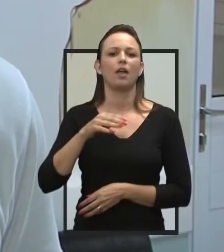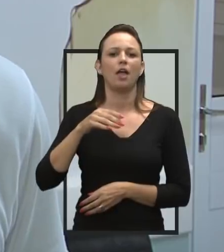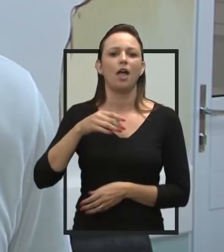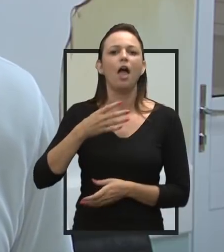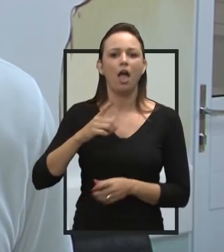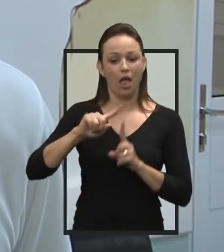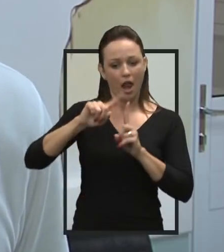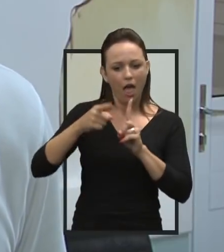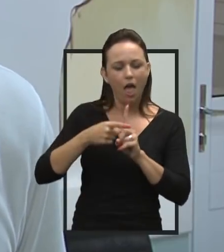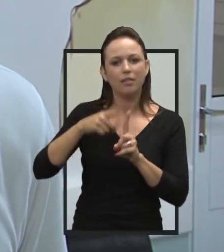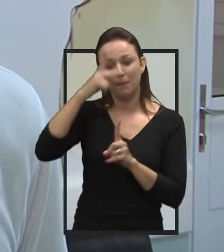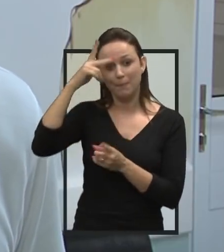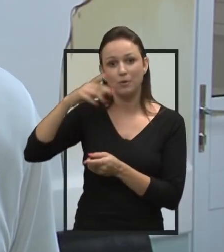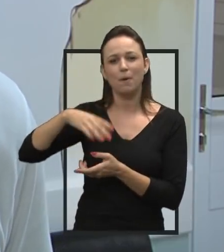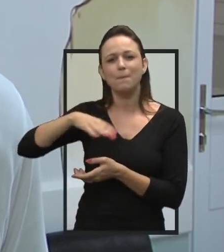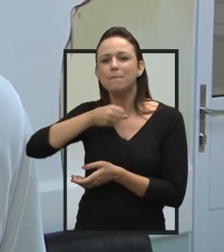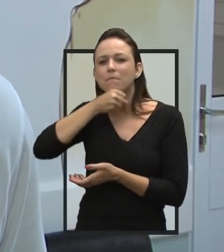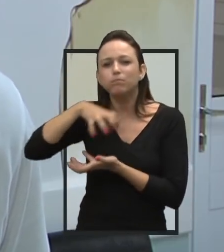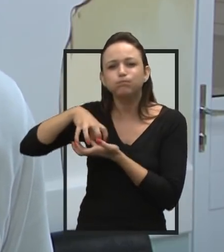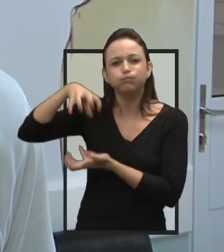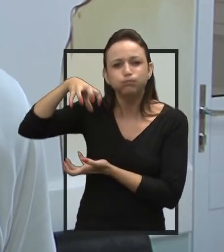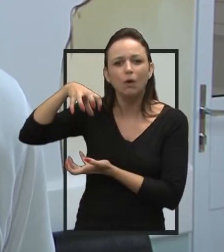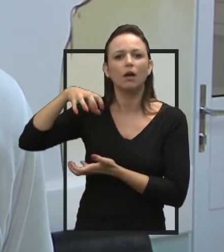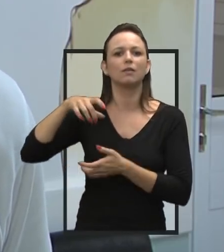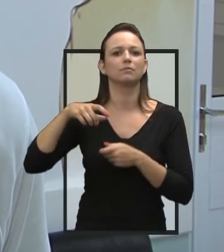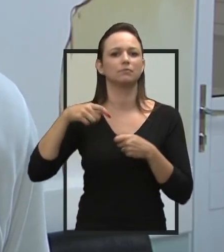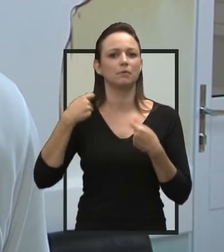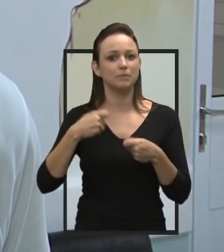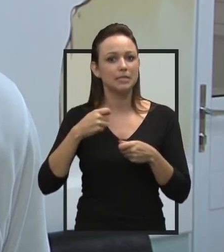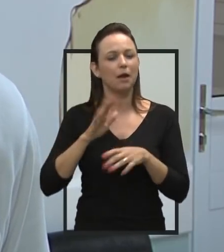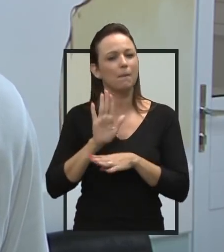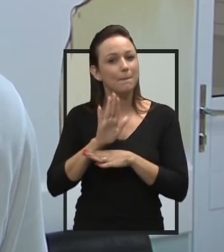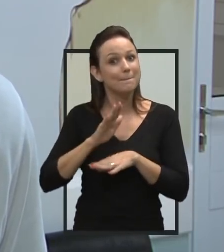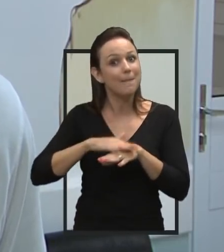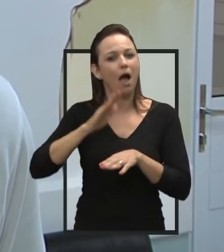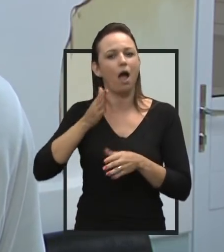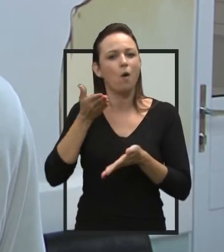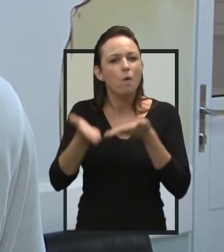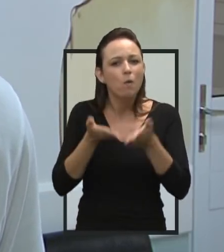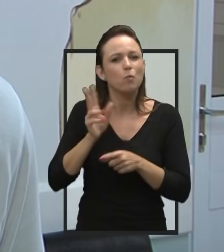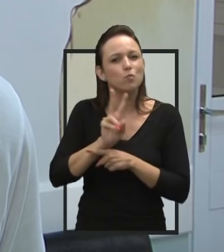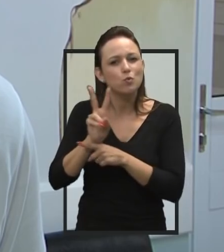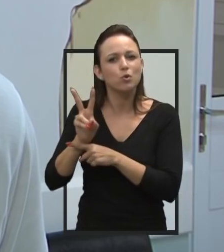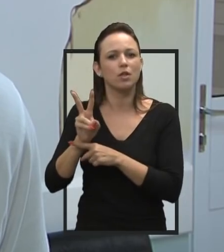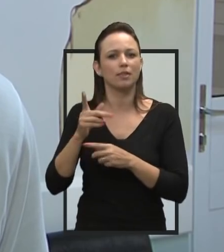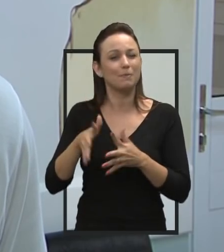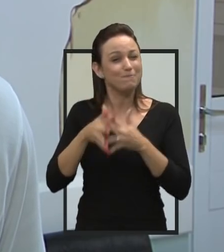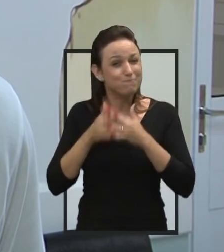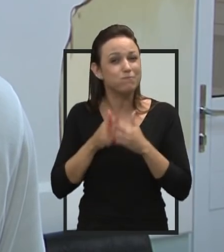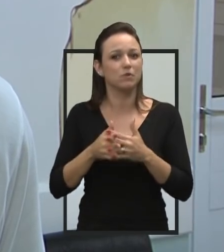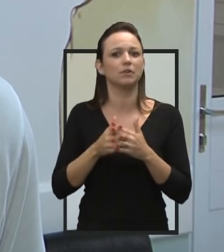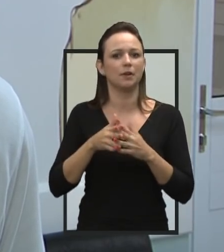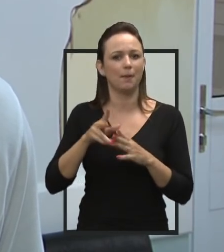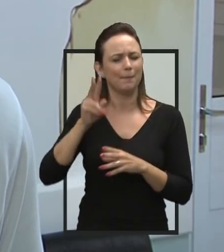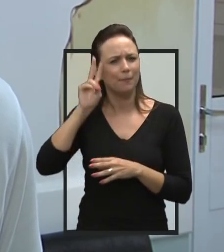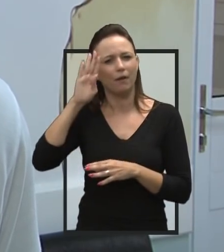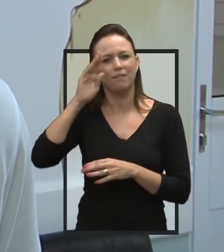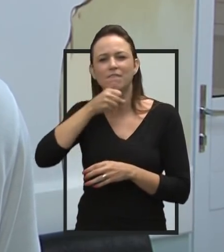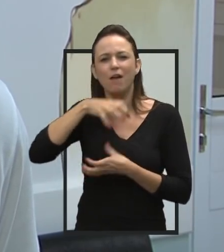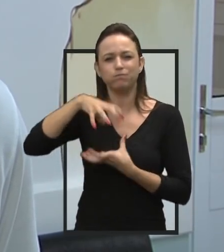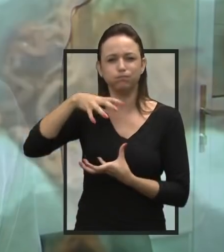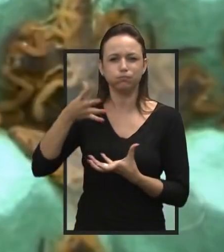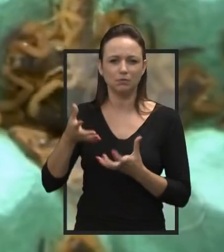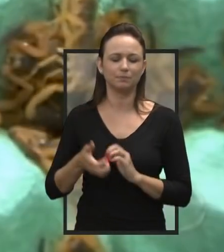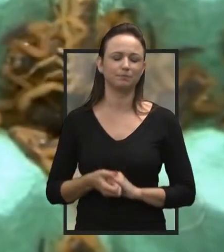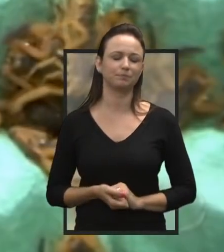os idosos também são sempre motivo de preocupação, são mais susceptíveis às complicações, principalmente o idoso, bem